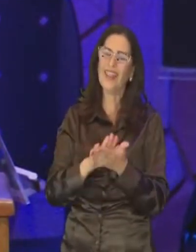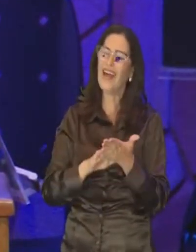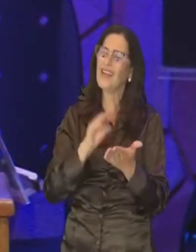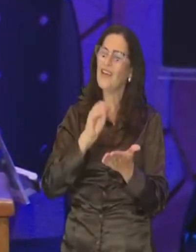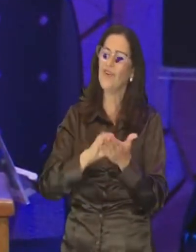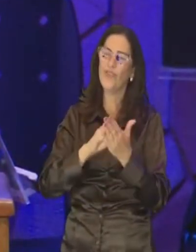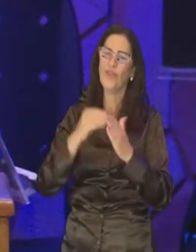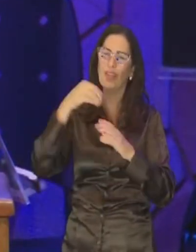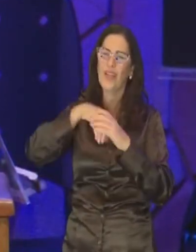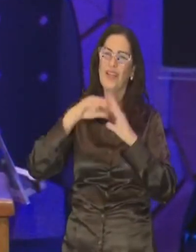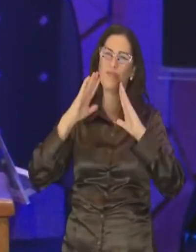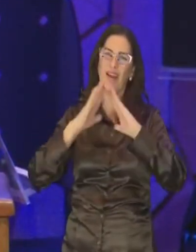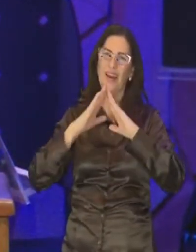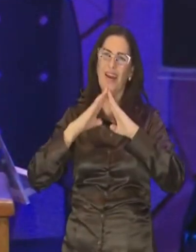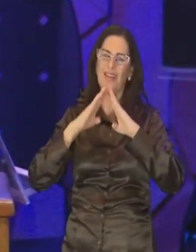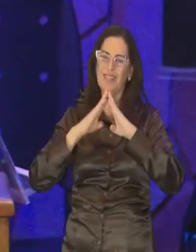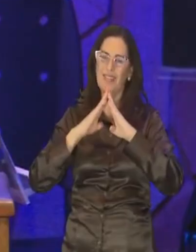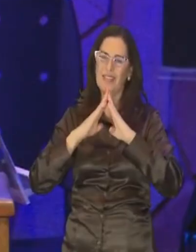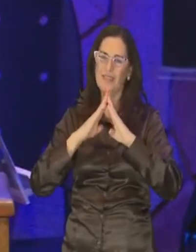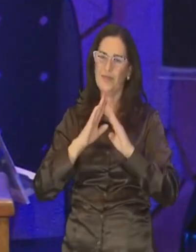casa.